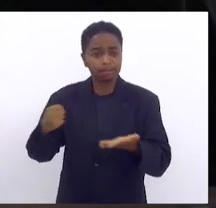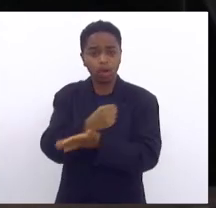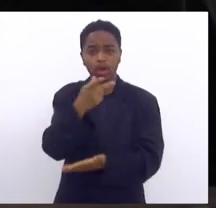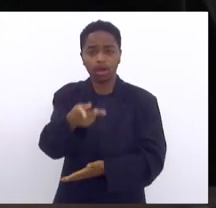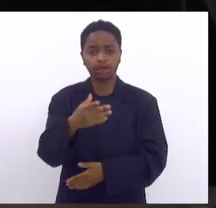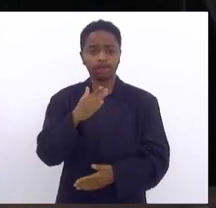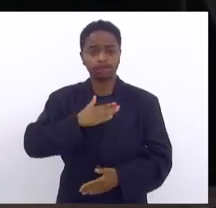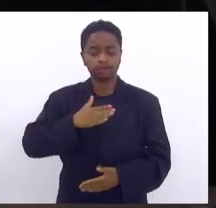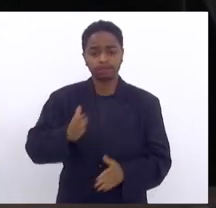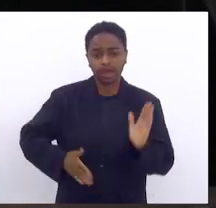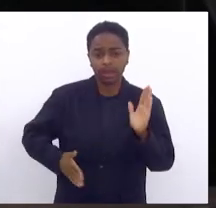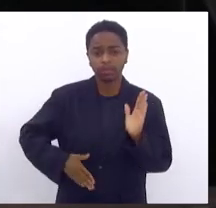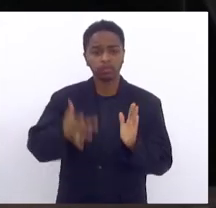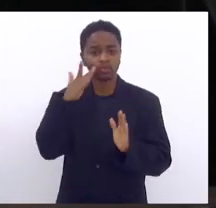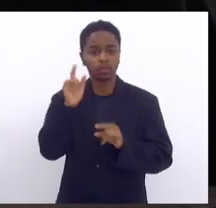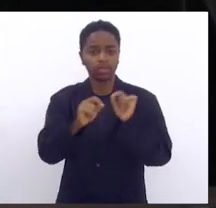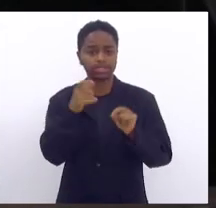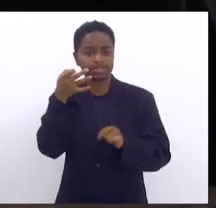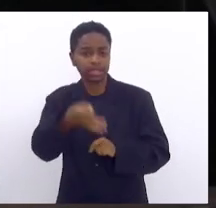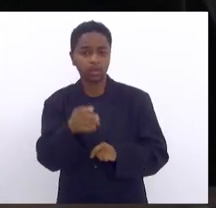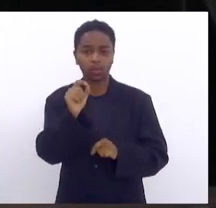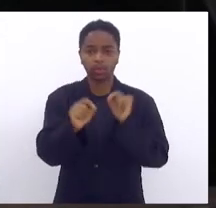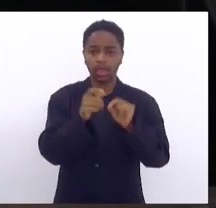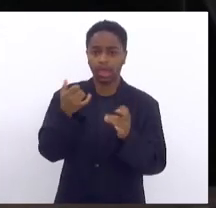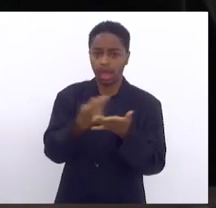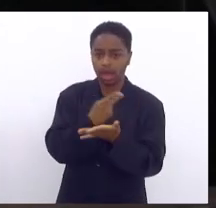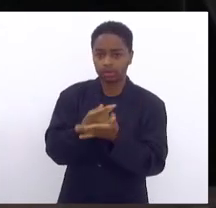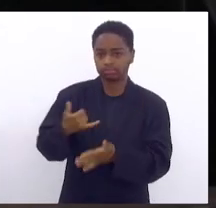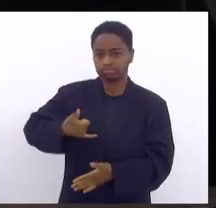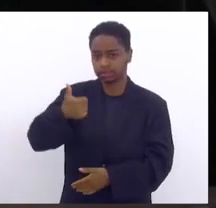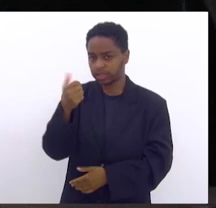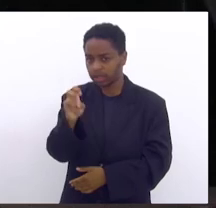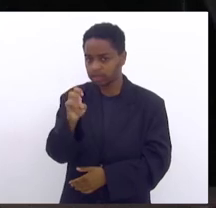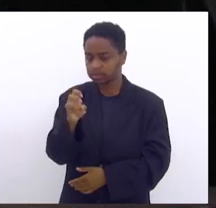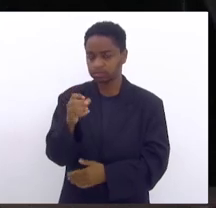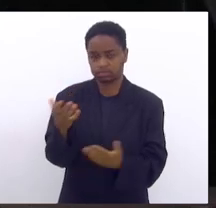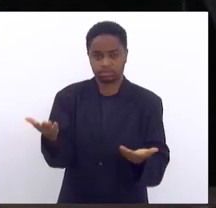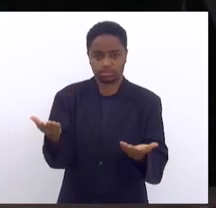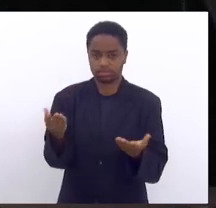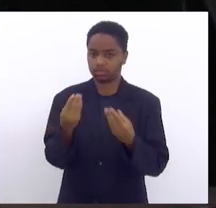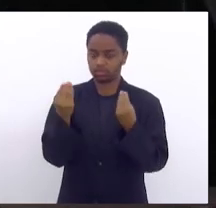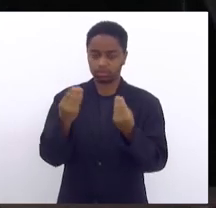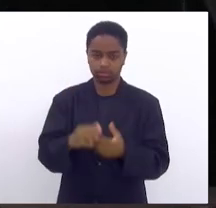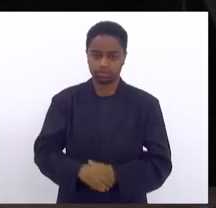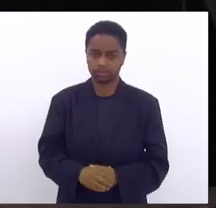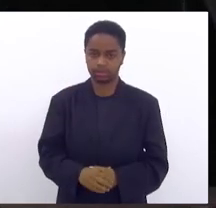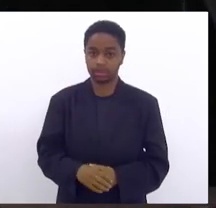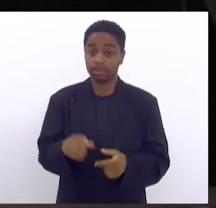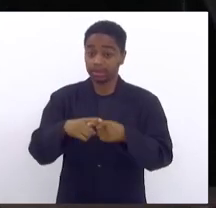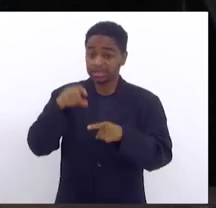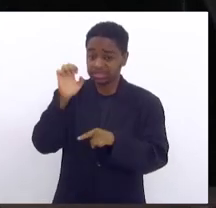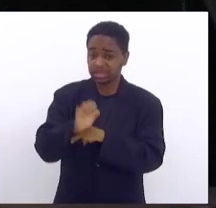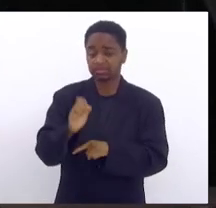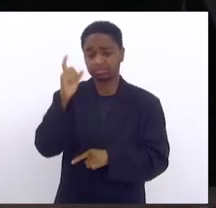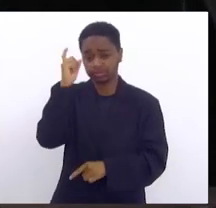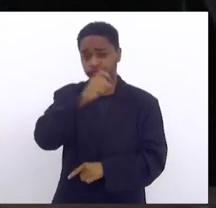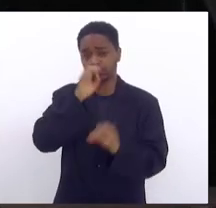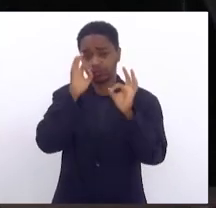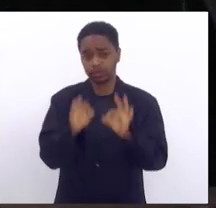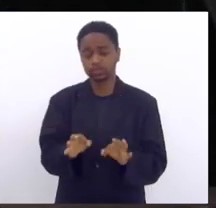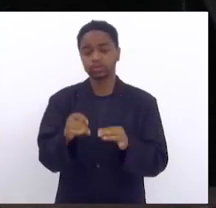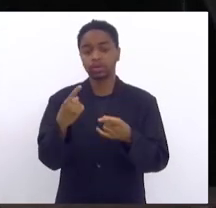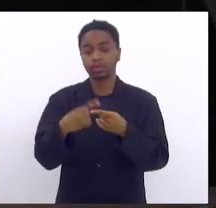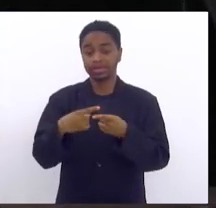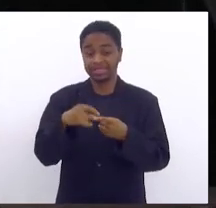o que é certo, o que é errado com 15 anos? Então não venha fazer isso. Está ficando cada vez mais difícil.